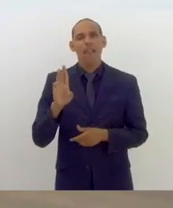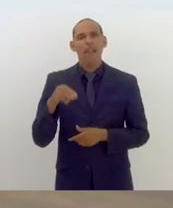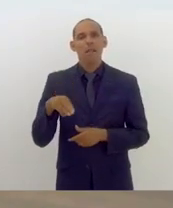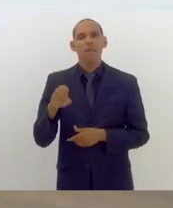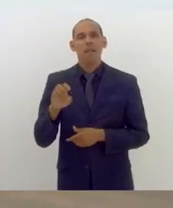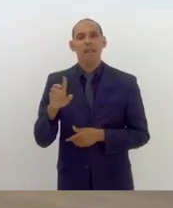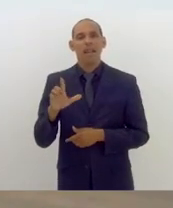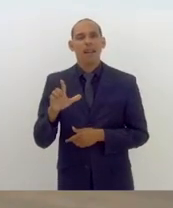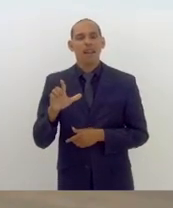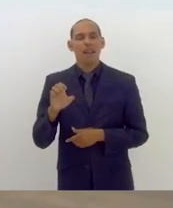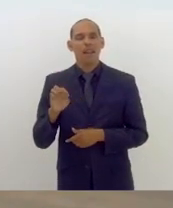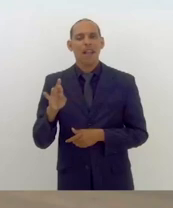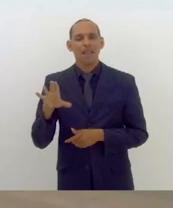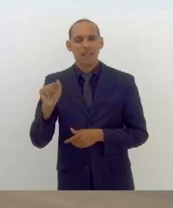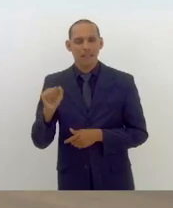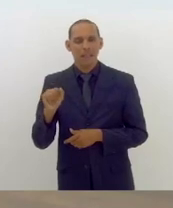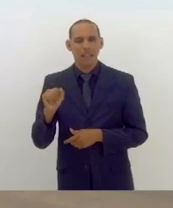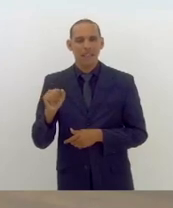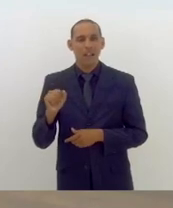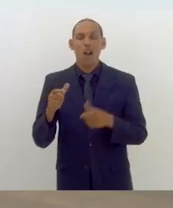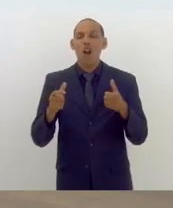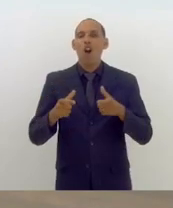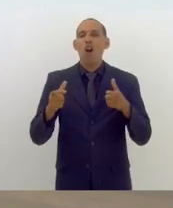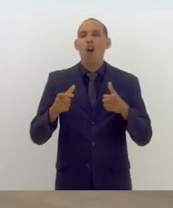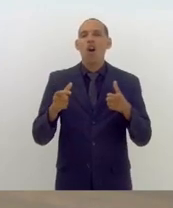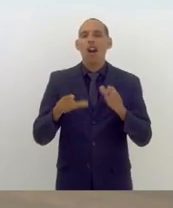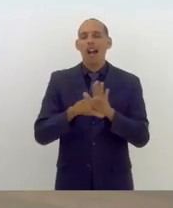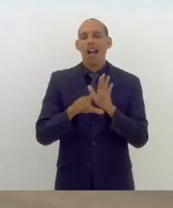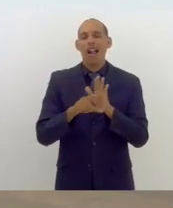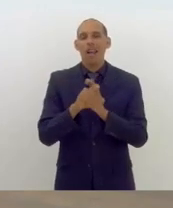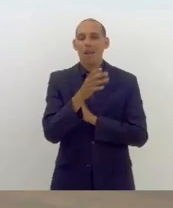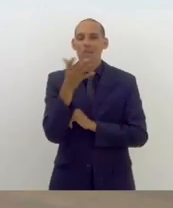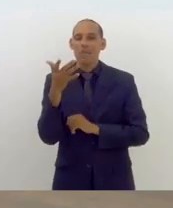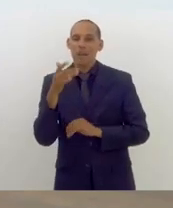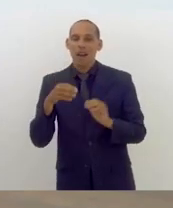que têm legislações ambientais mais frágeis